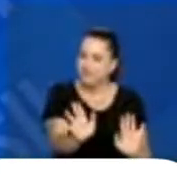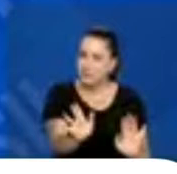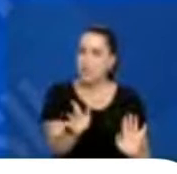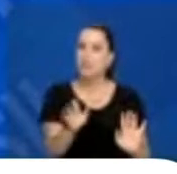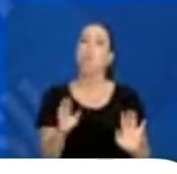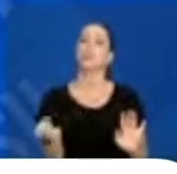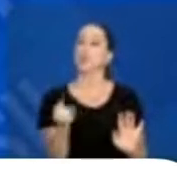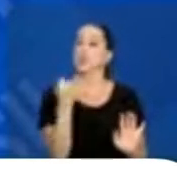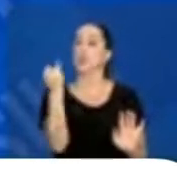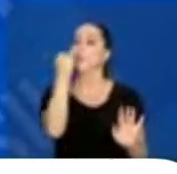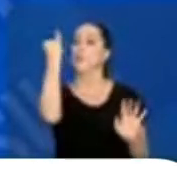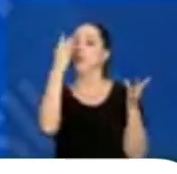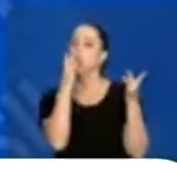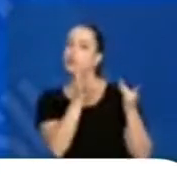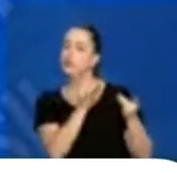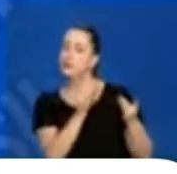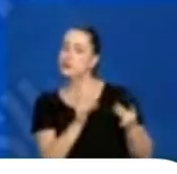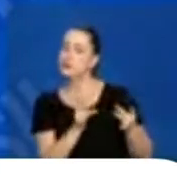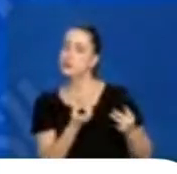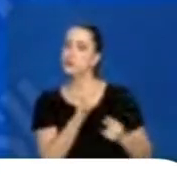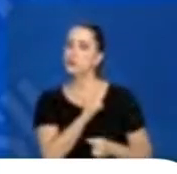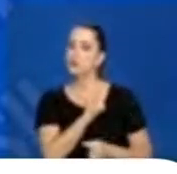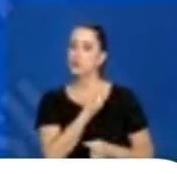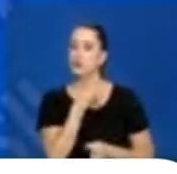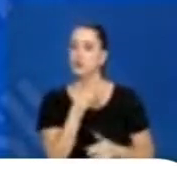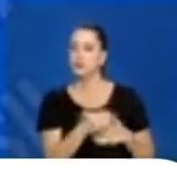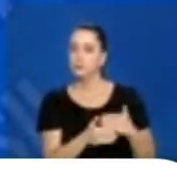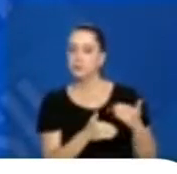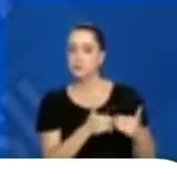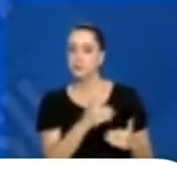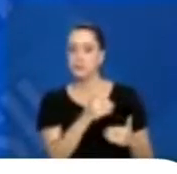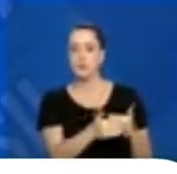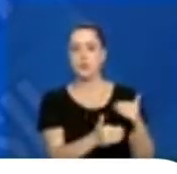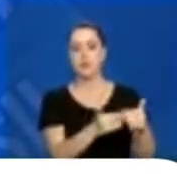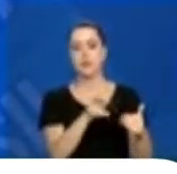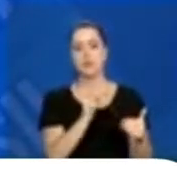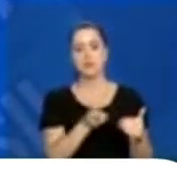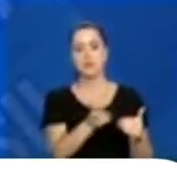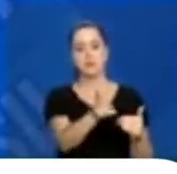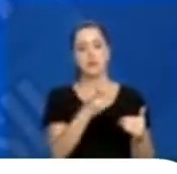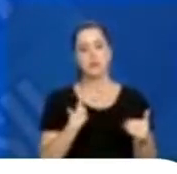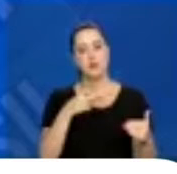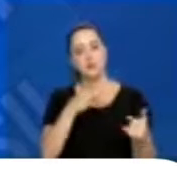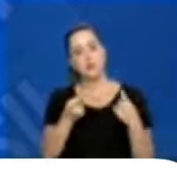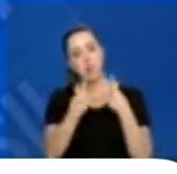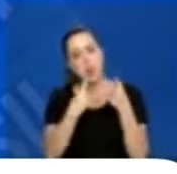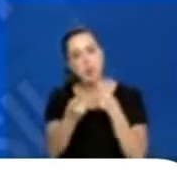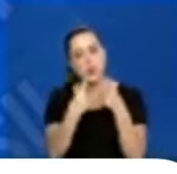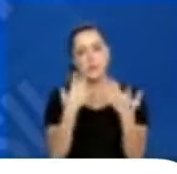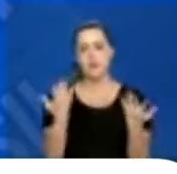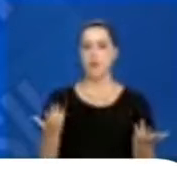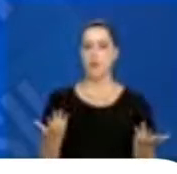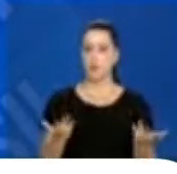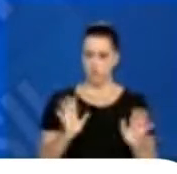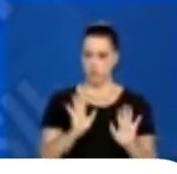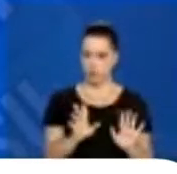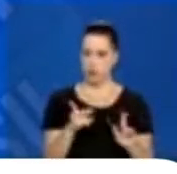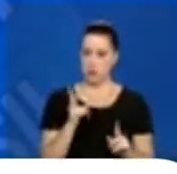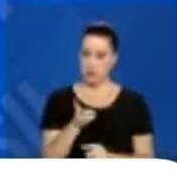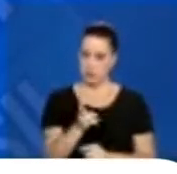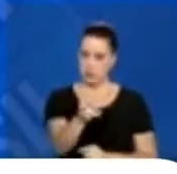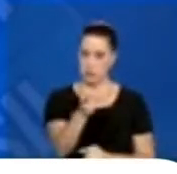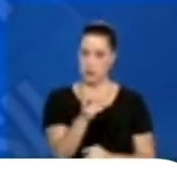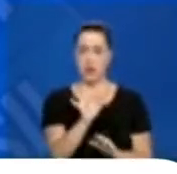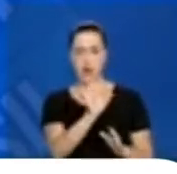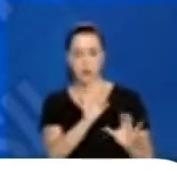importante detalhar mais tudo isso. Por isso, daqui para frente, a gente sempre vai ter uma discussão técnica, vai ser sempre uma coletiva